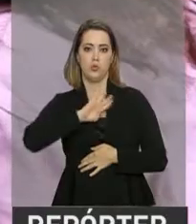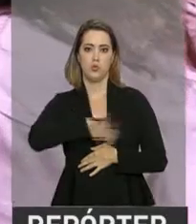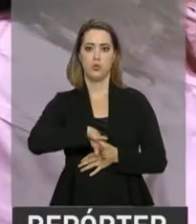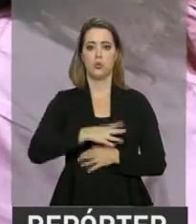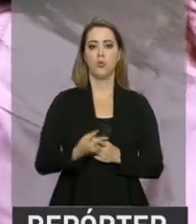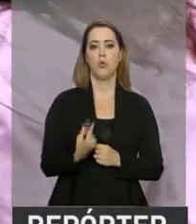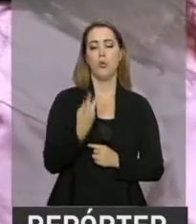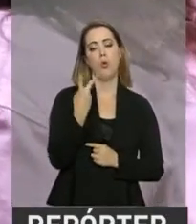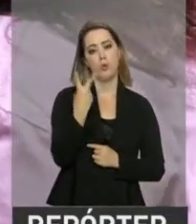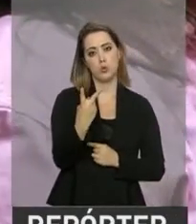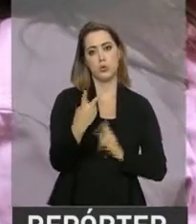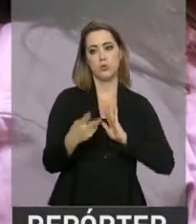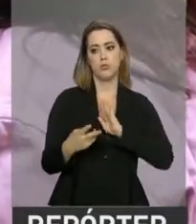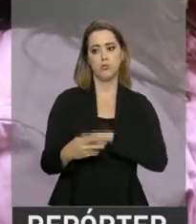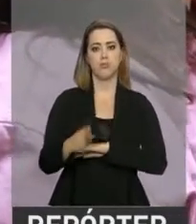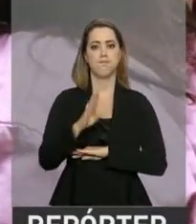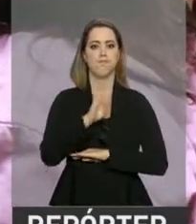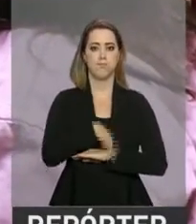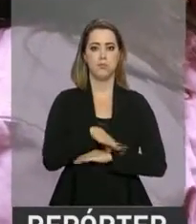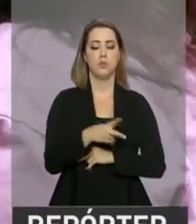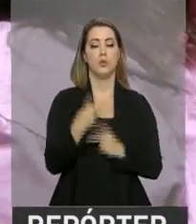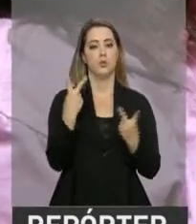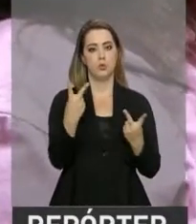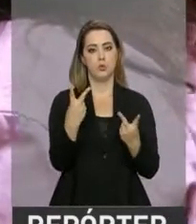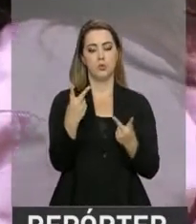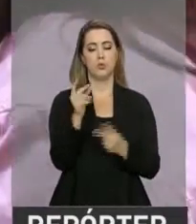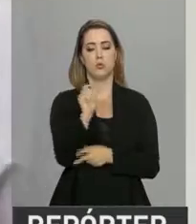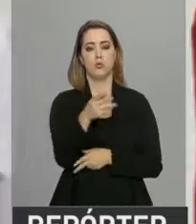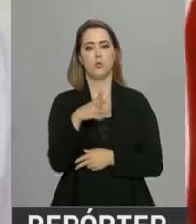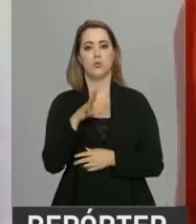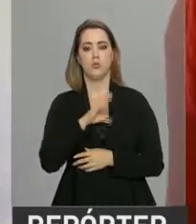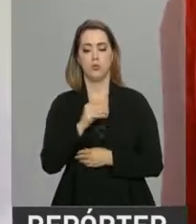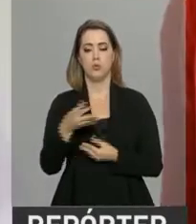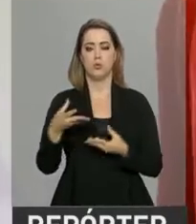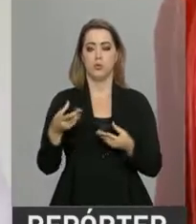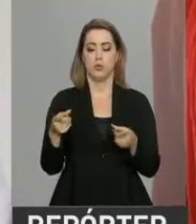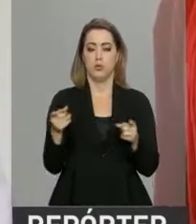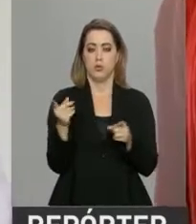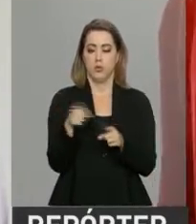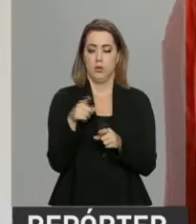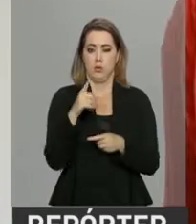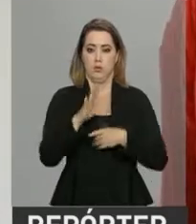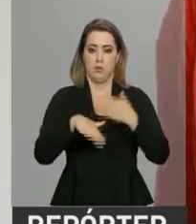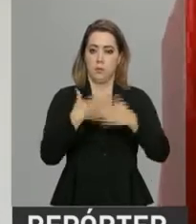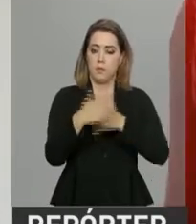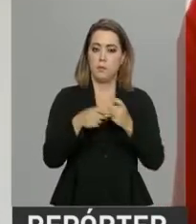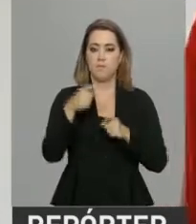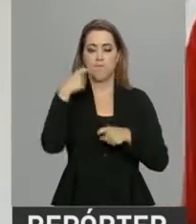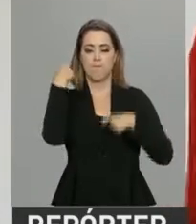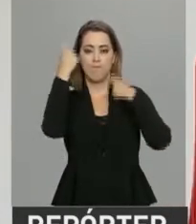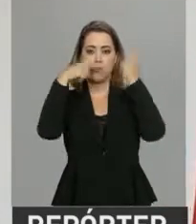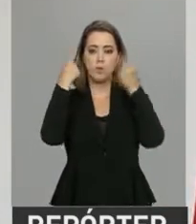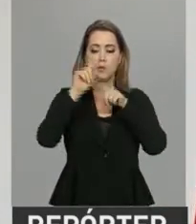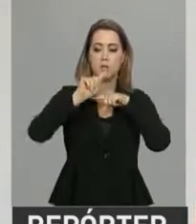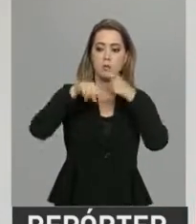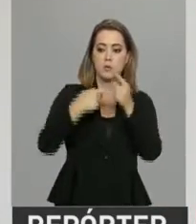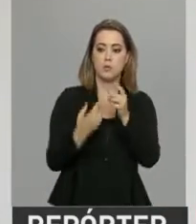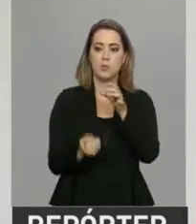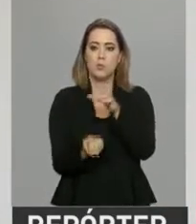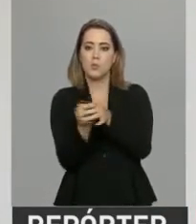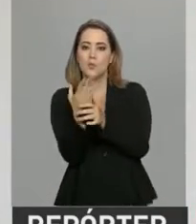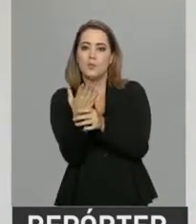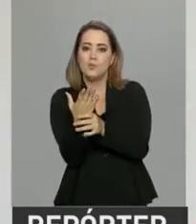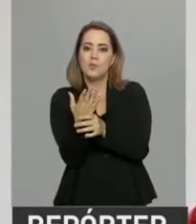As pacientes passaram a compartilhar as mesmas preocupações, sentimento que, aos poucos, foi dando lugar à alegria